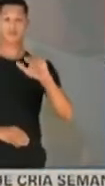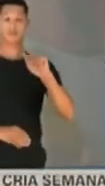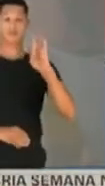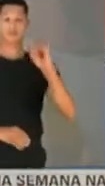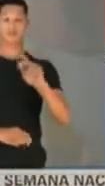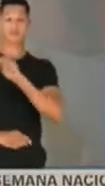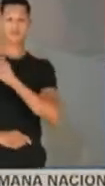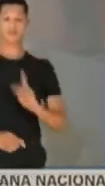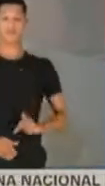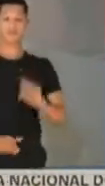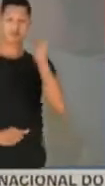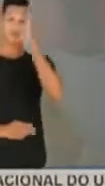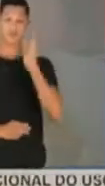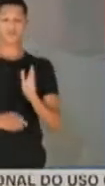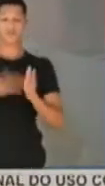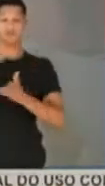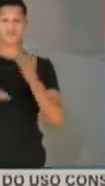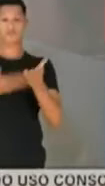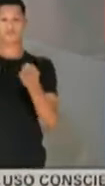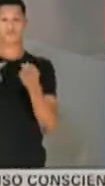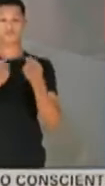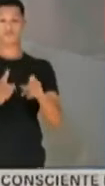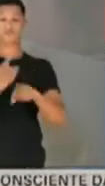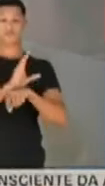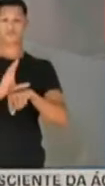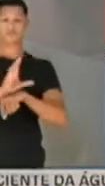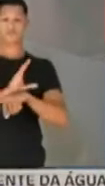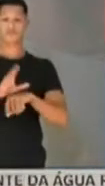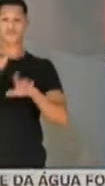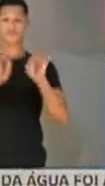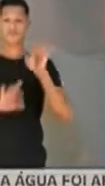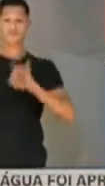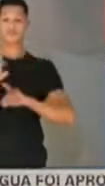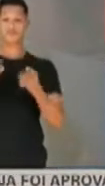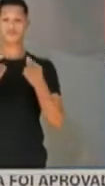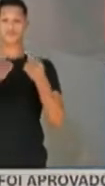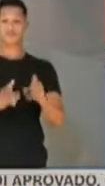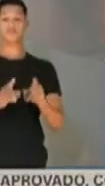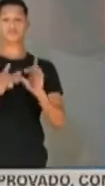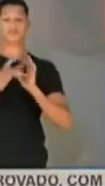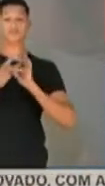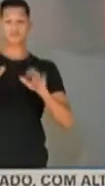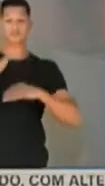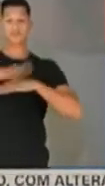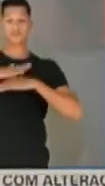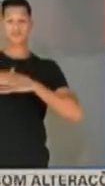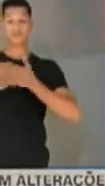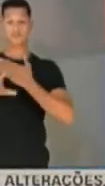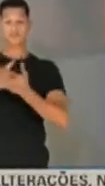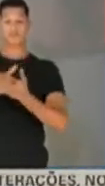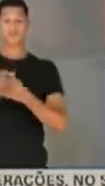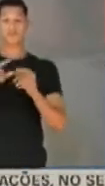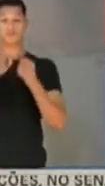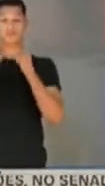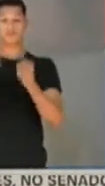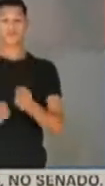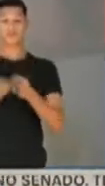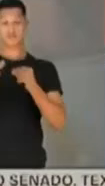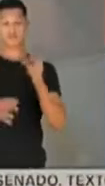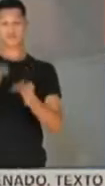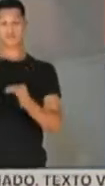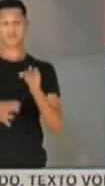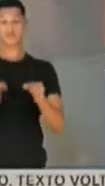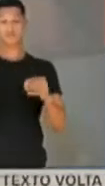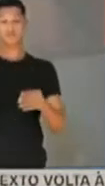República que atentam contra a Constituição, especialmente contra o livre exercício do Poder Legislativo, do Poder Judiciário, do